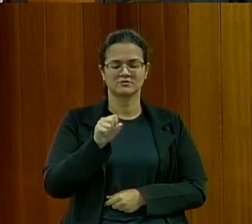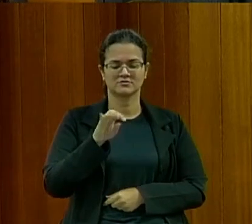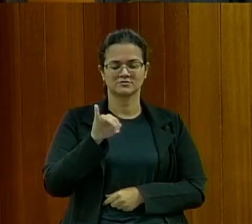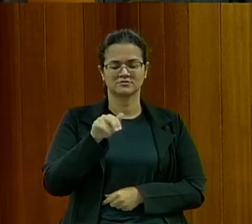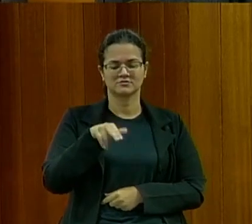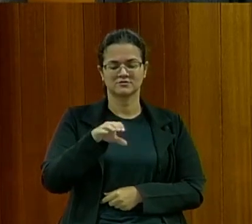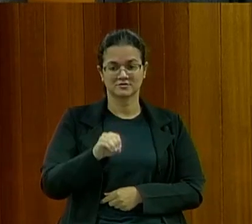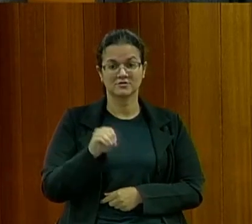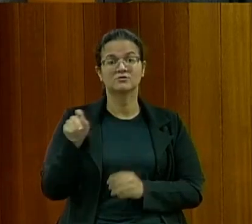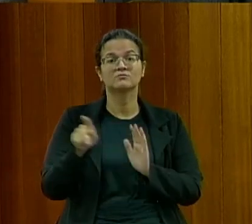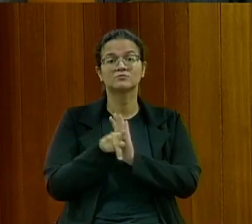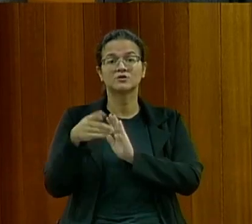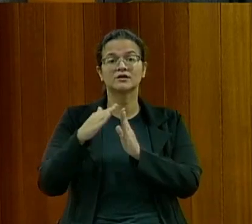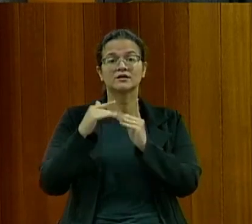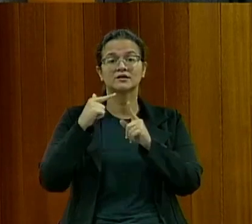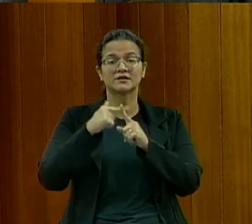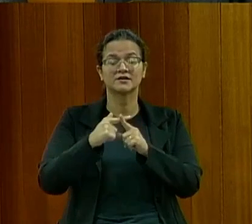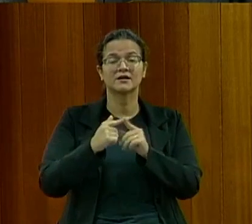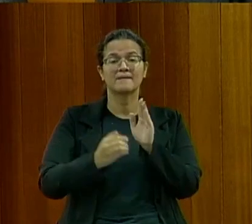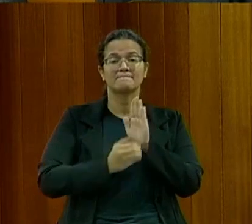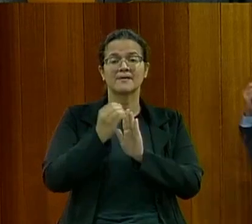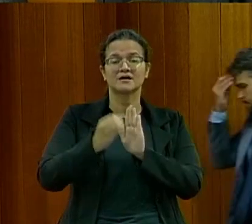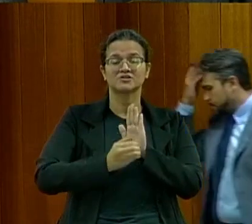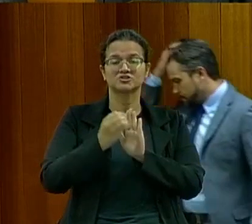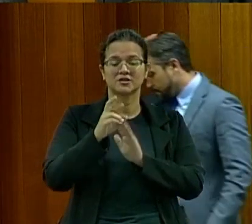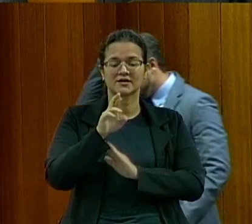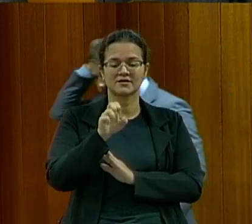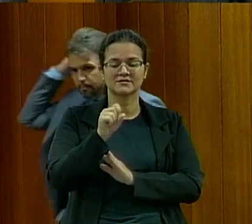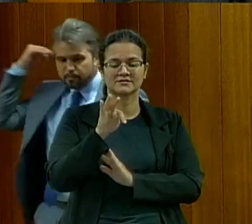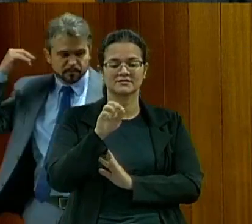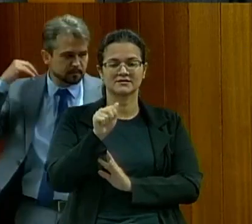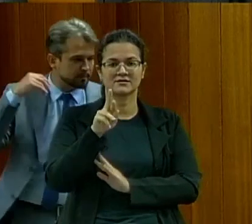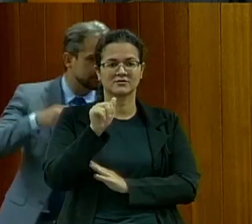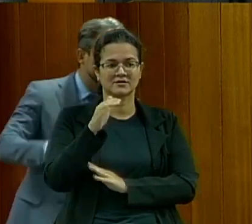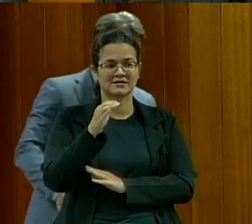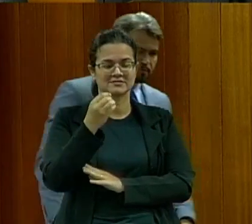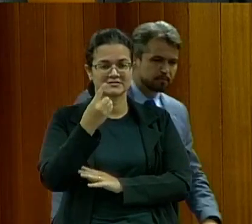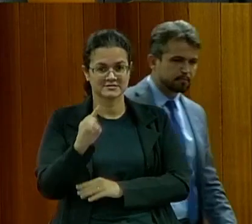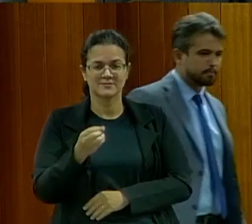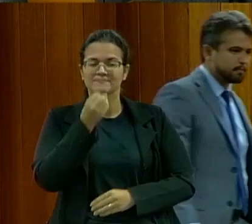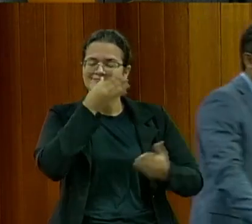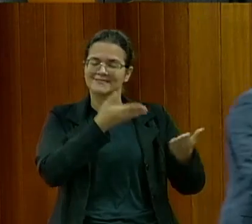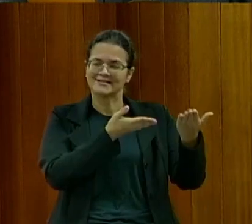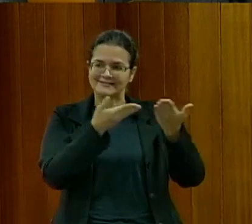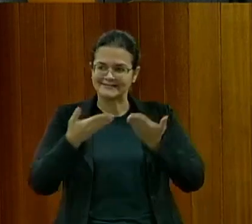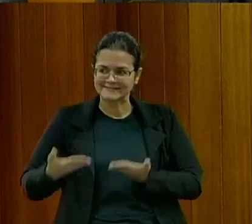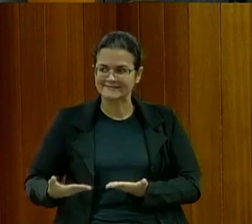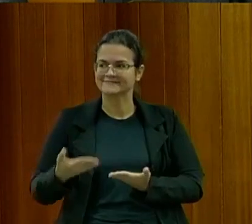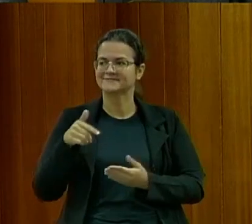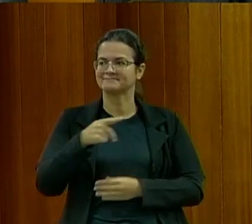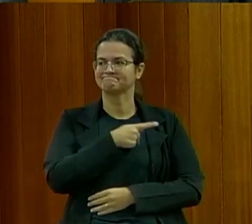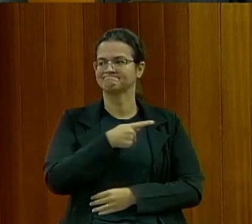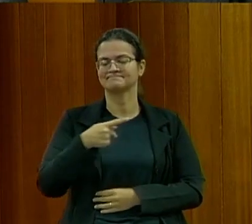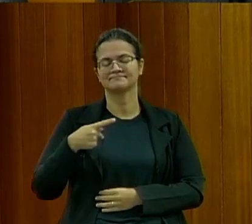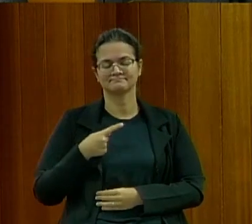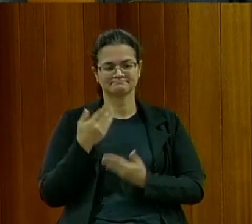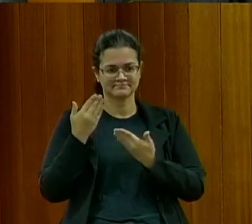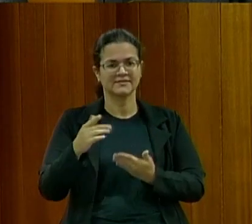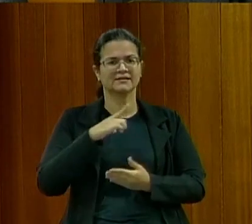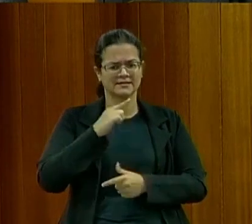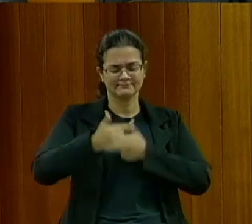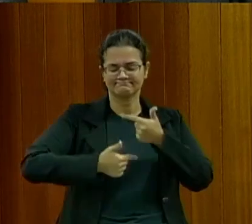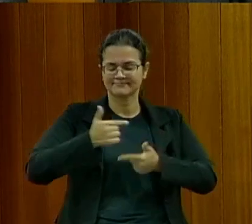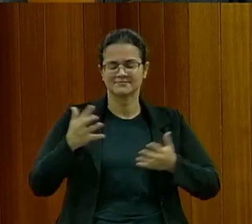da Restauração. Seja muito bem-vindo, viu, pastor? Essa casa de leis aqui, o senhor faz um trabalho brilhante lá na igreja,